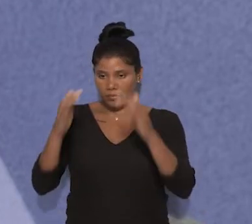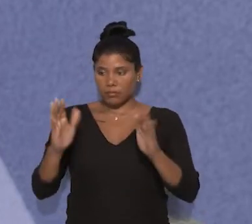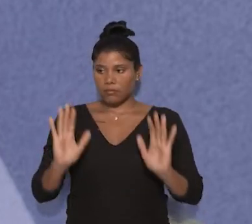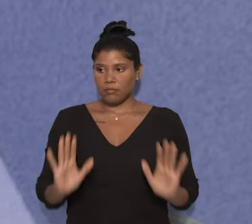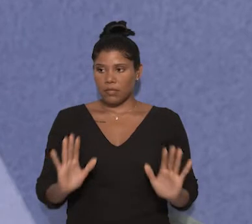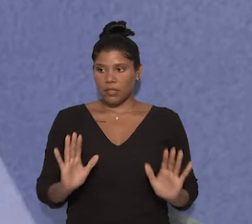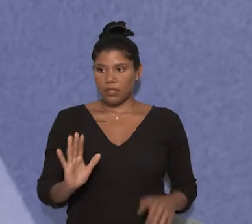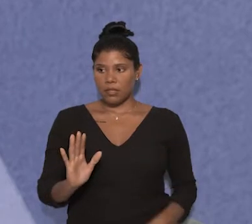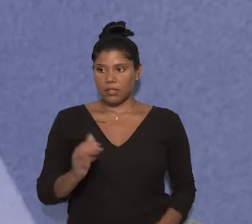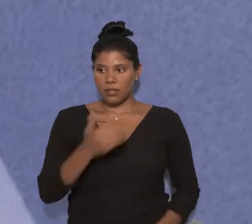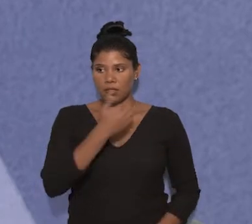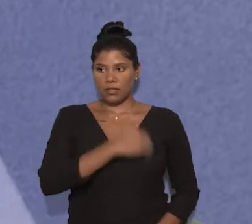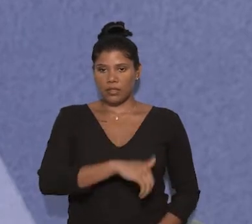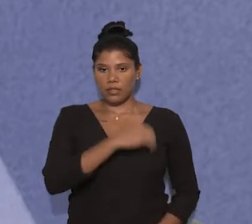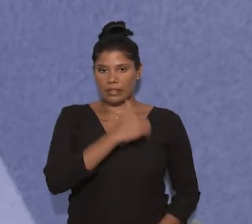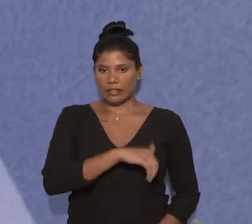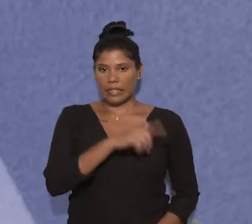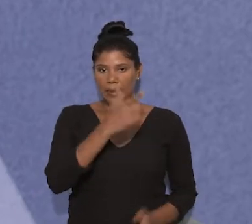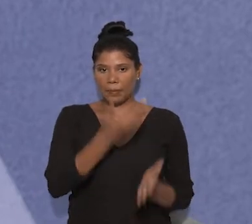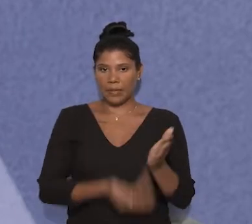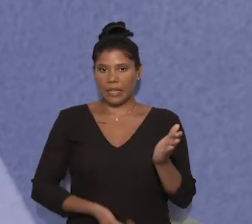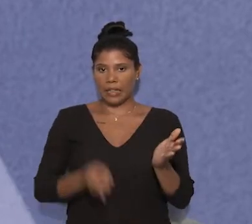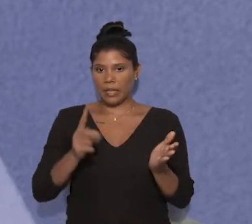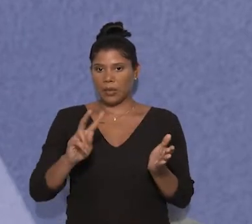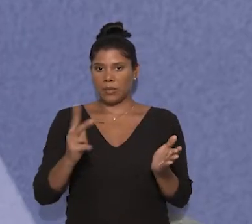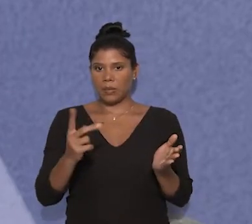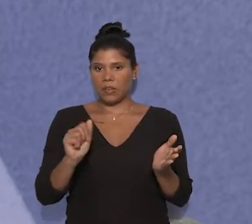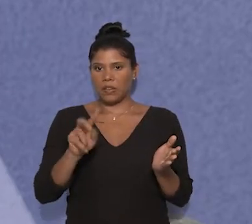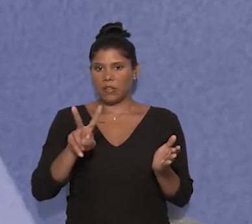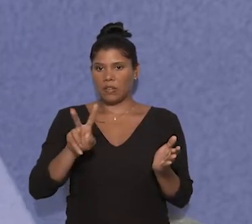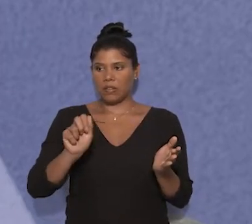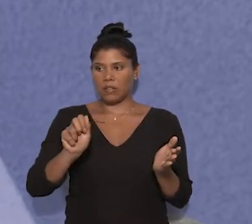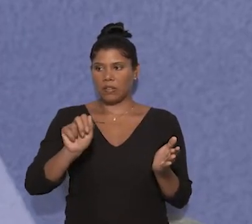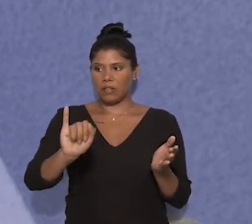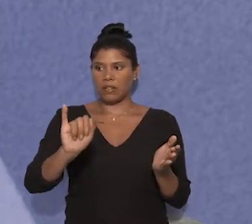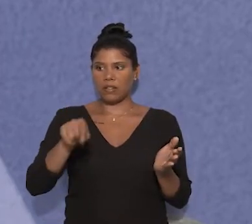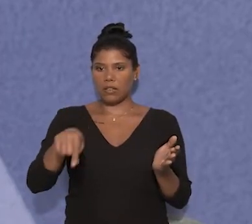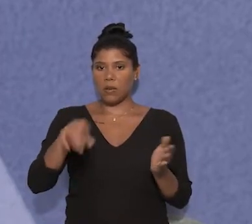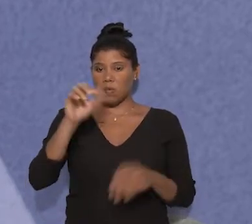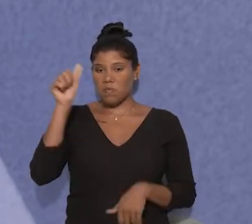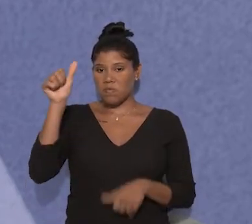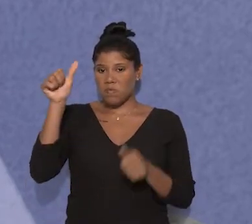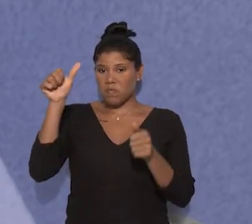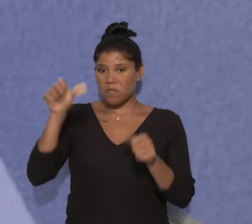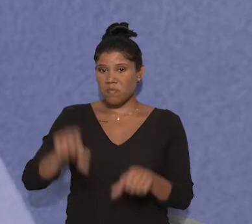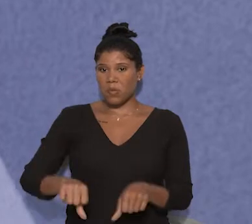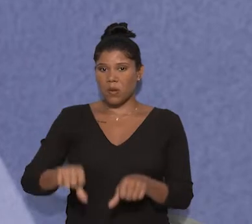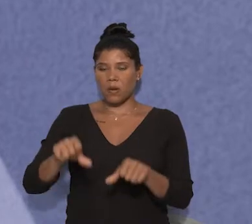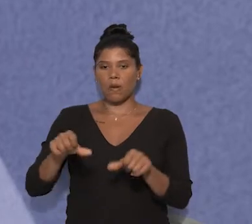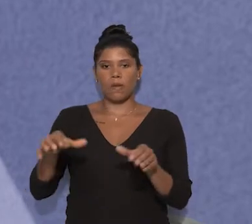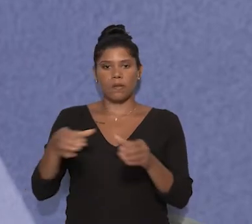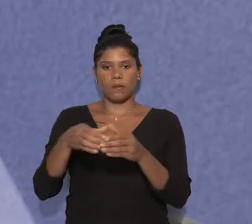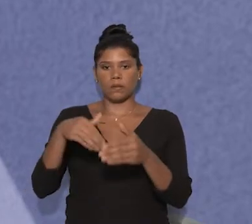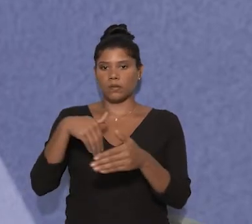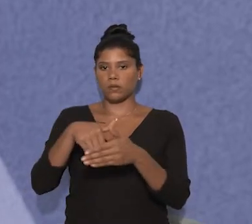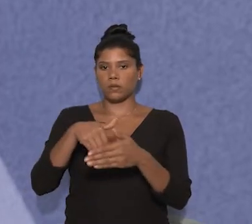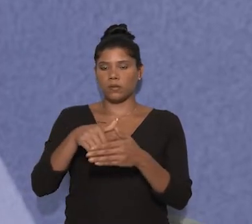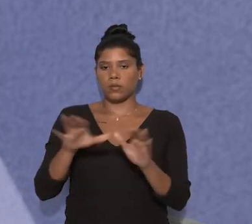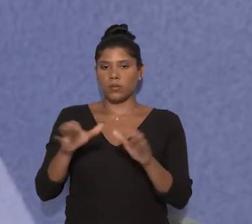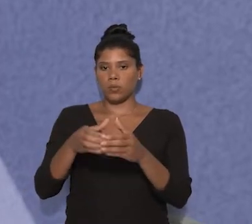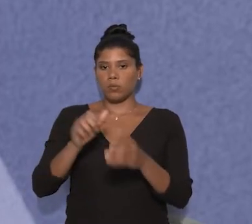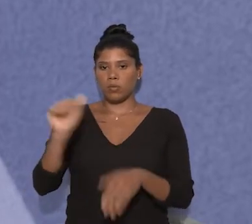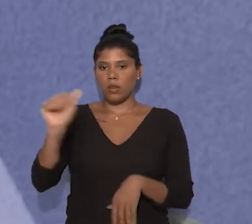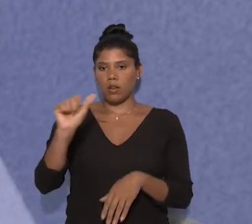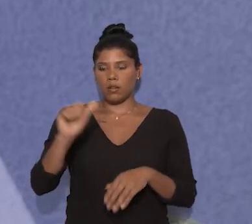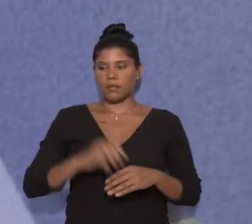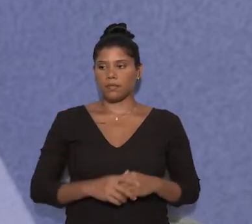para imaginar o Ceará perdendo ponto para o Avaí. Também não acho. O Avaí é um dos piores visitantes da Série A. O Avaí ele é o segundo